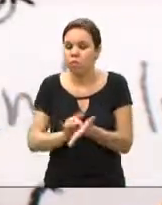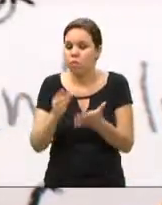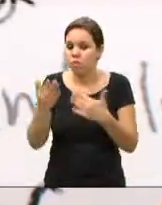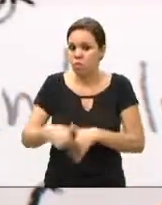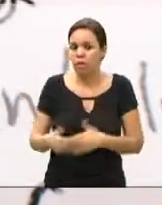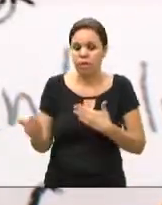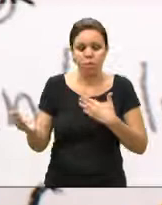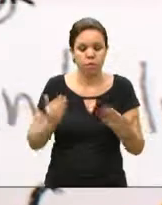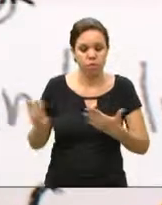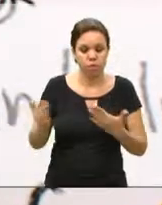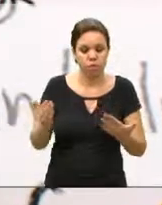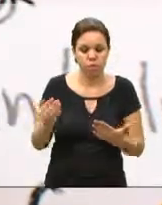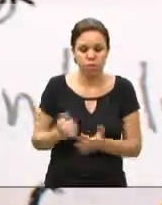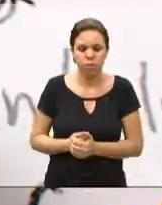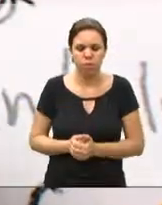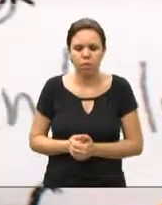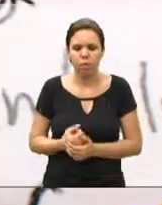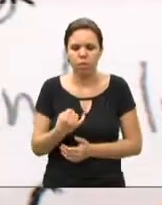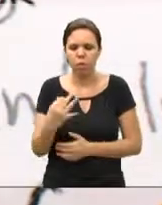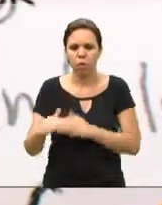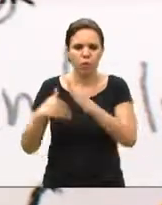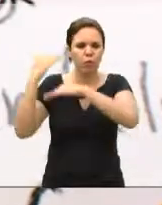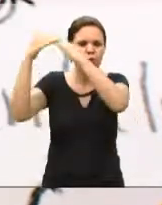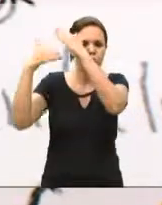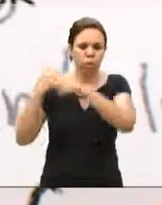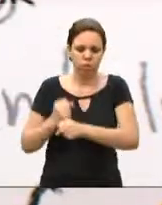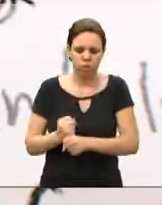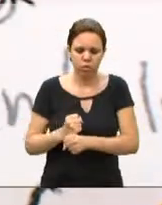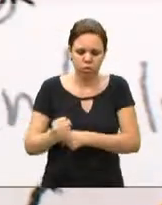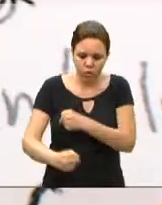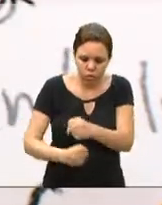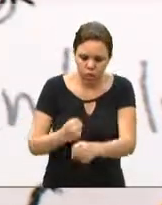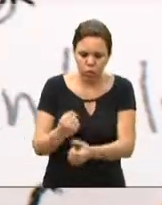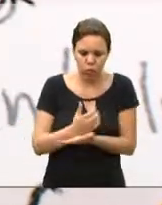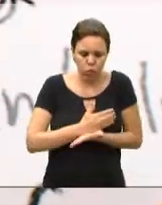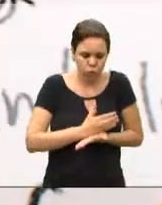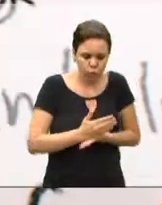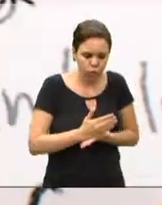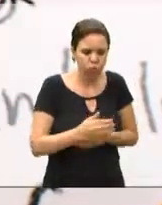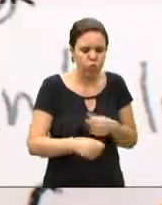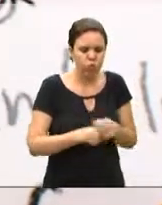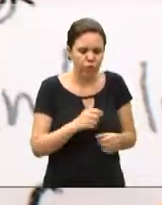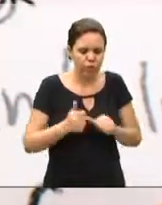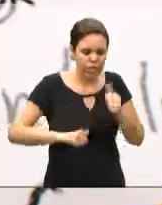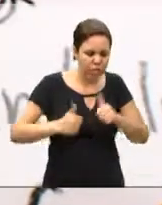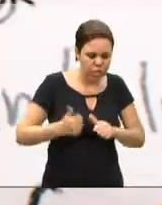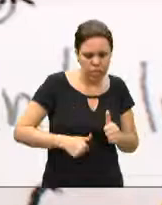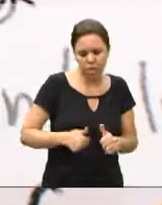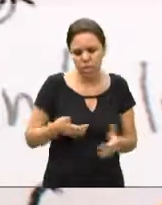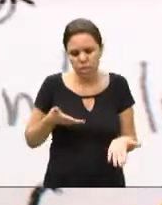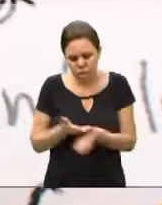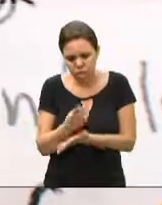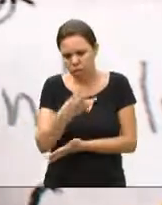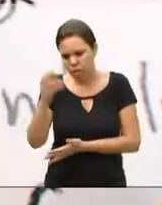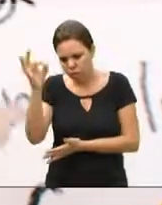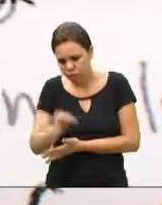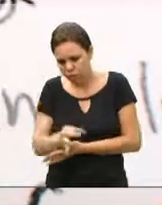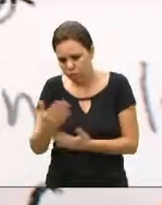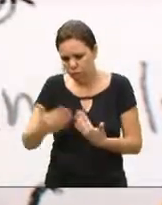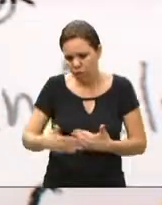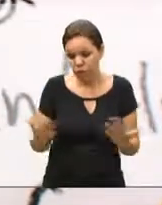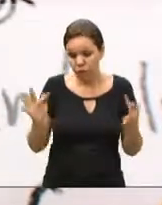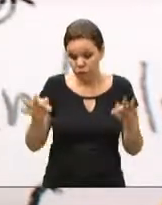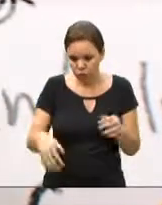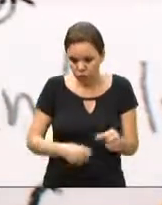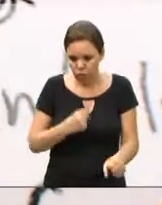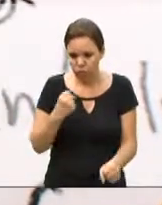Fazer um comparativo. E quanto você evoluiu ao longo do ano? Então, lá no início do ano eu estava fazendo simulados e acertando 30% da prova. Agora, no final do ano,